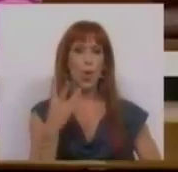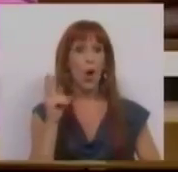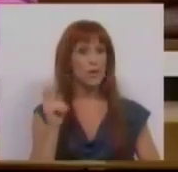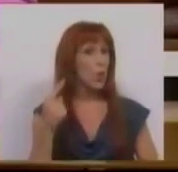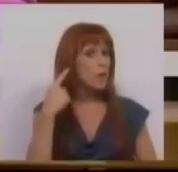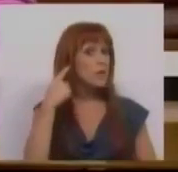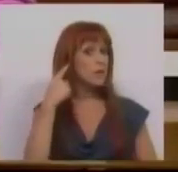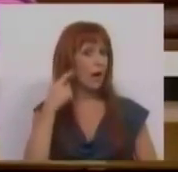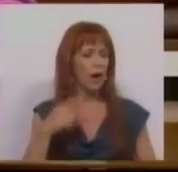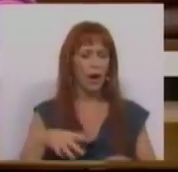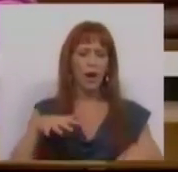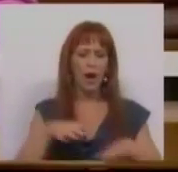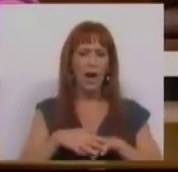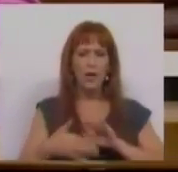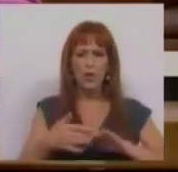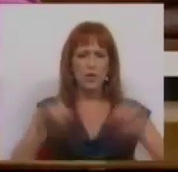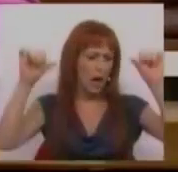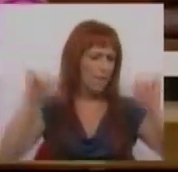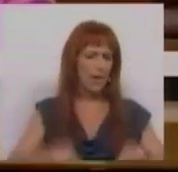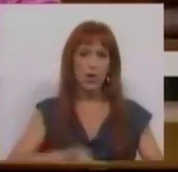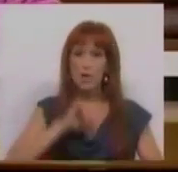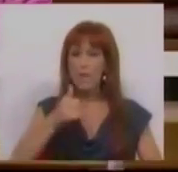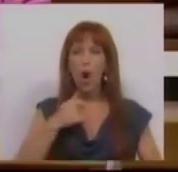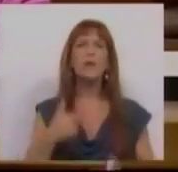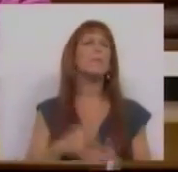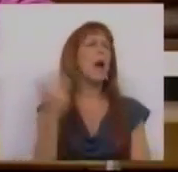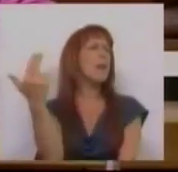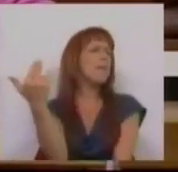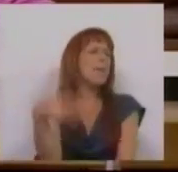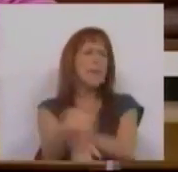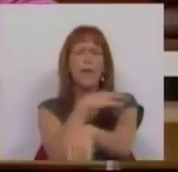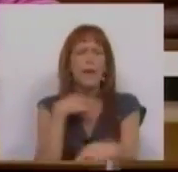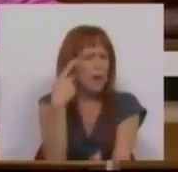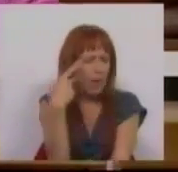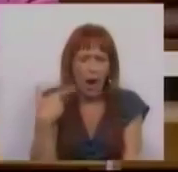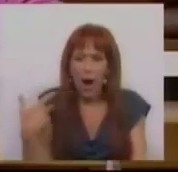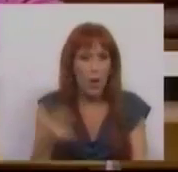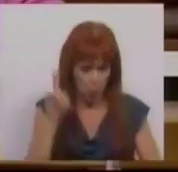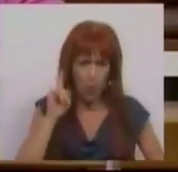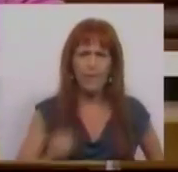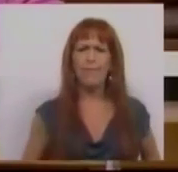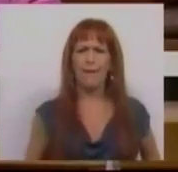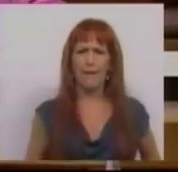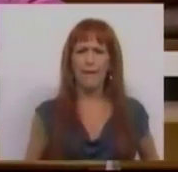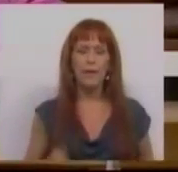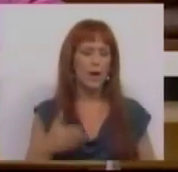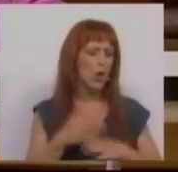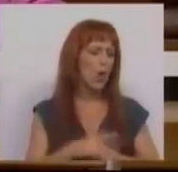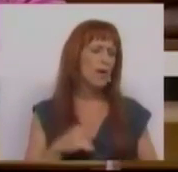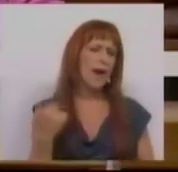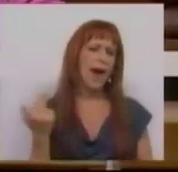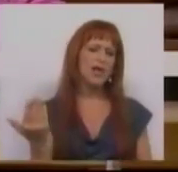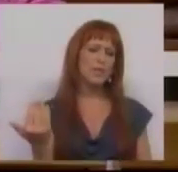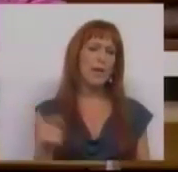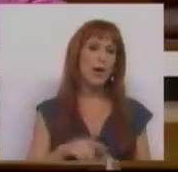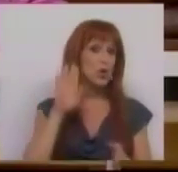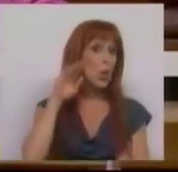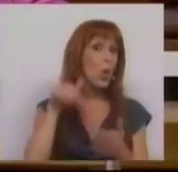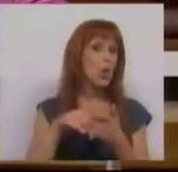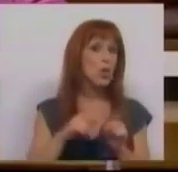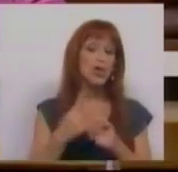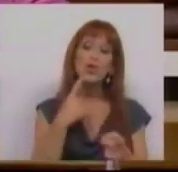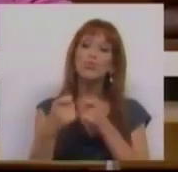4 anos, a rede de urgências está pior. Morre-se à espera de ser atendido. É qualidade? Continuamos à espera das